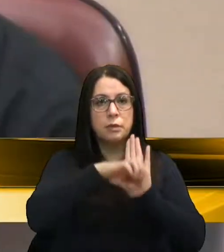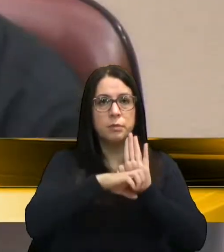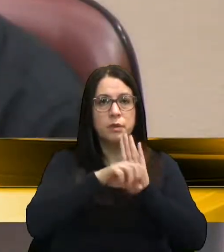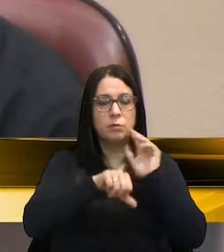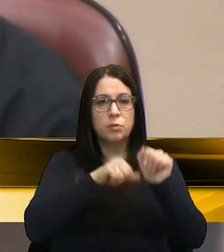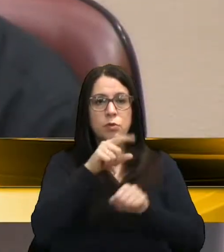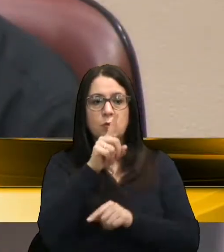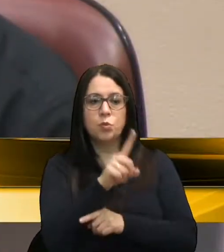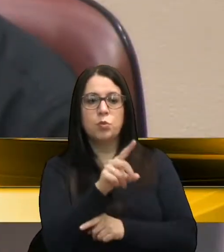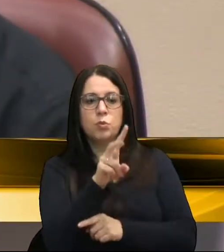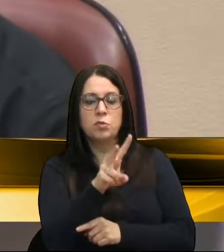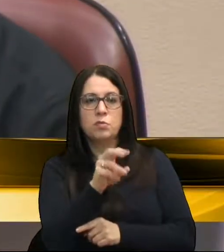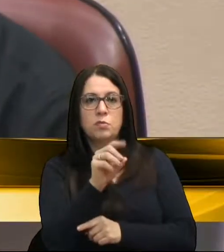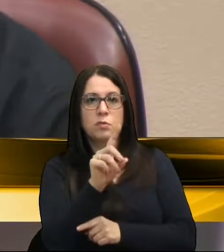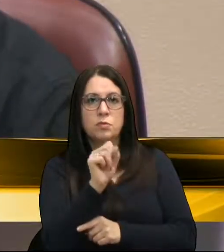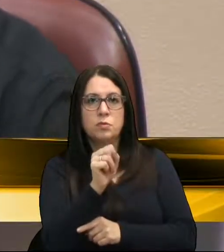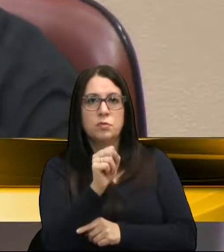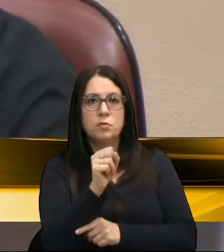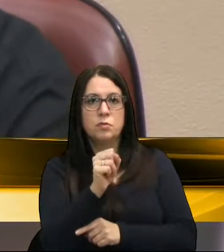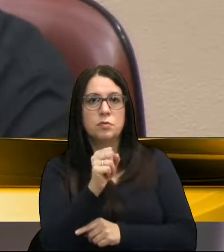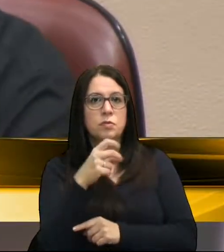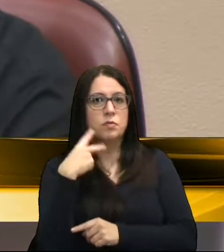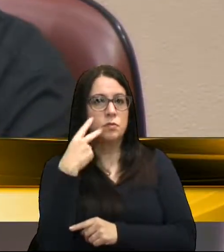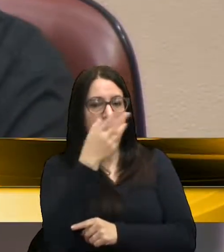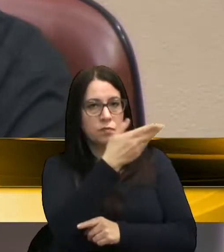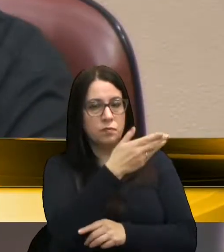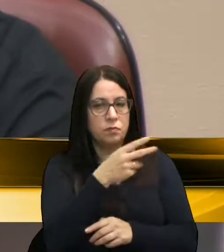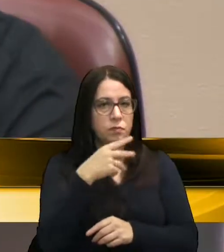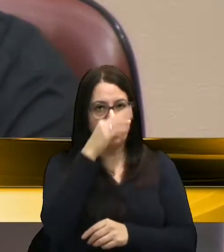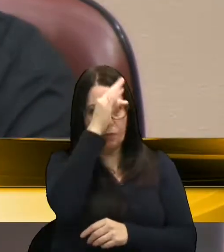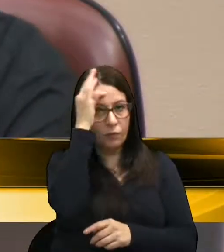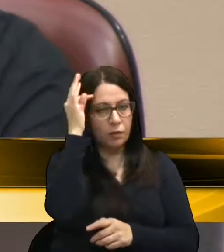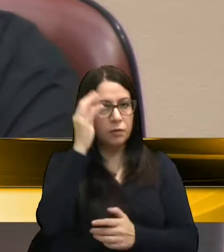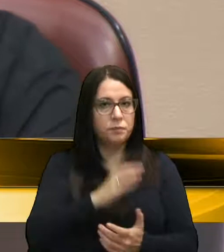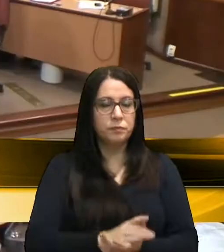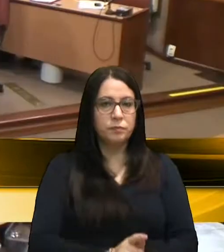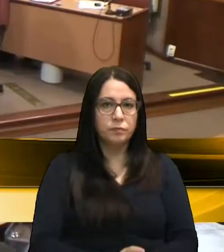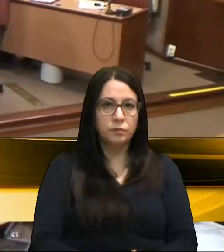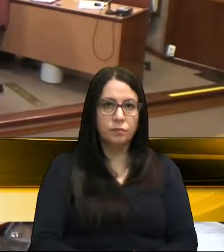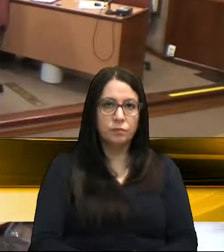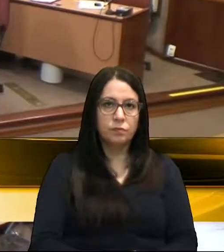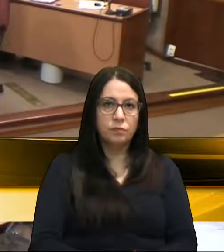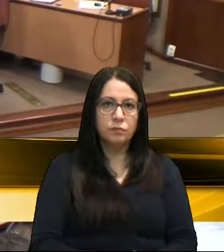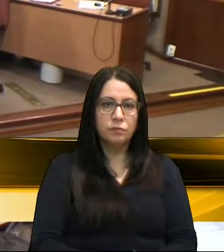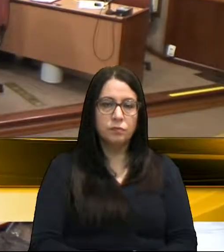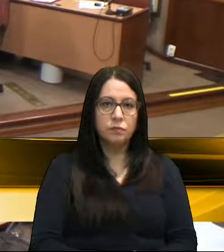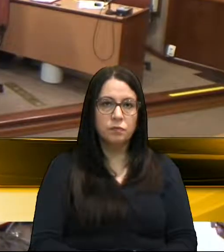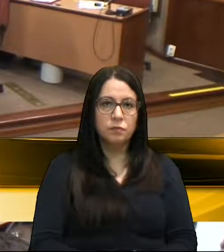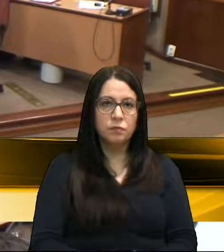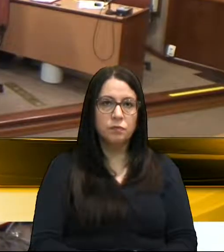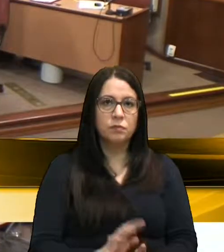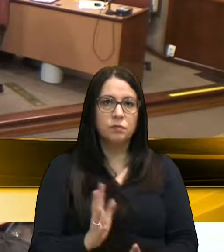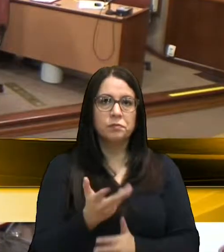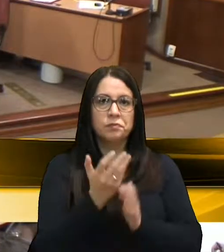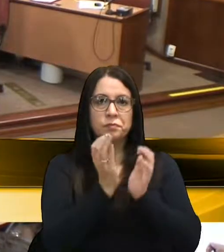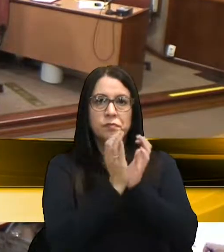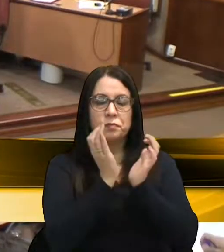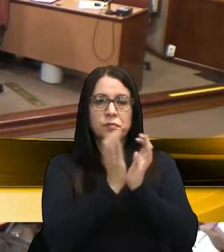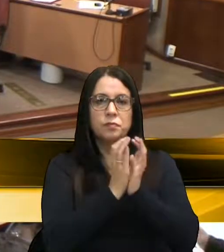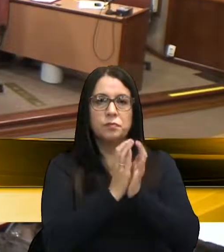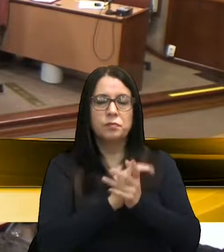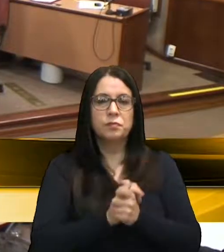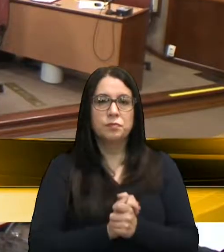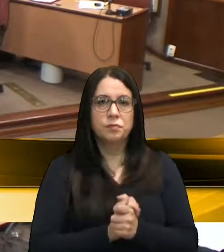modificativa 1/2018. Peço a palavra, presidente. Com a palavra, o vereador Gustavo Toigo. Prezados colegas,